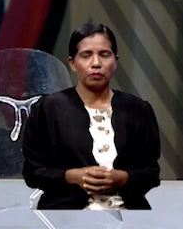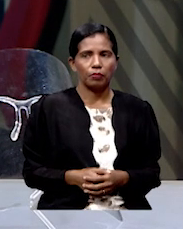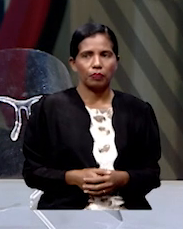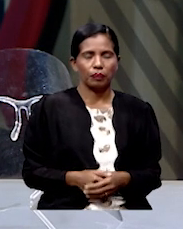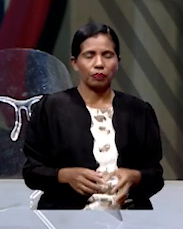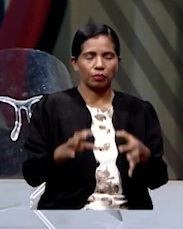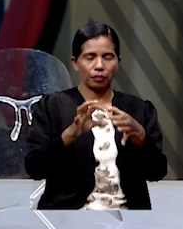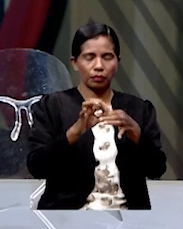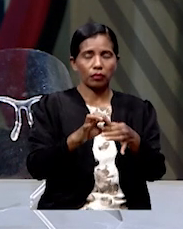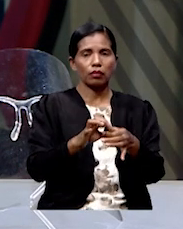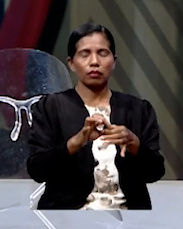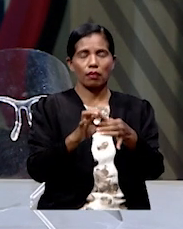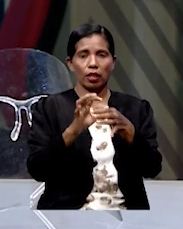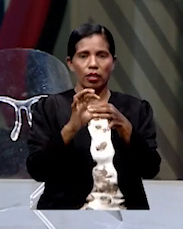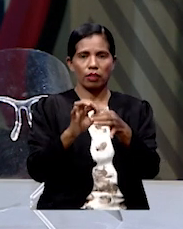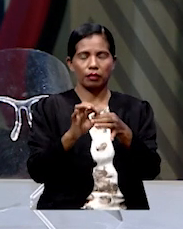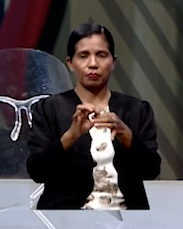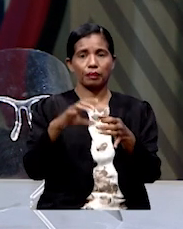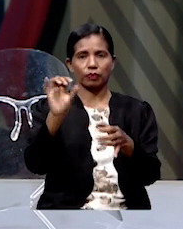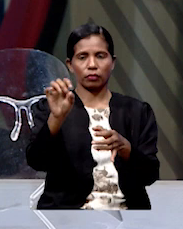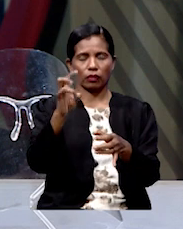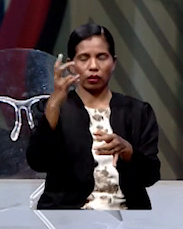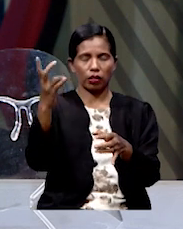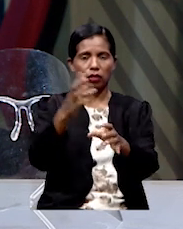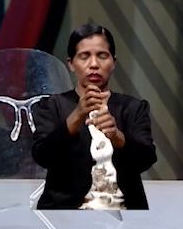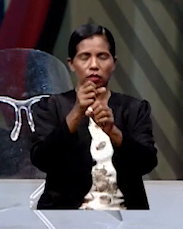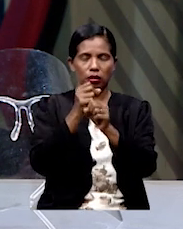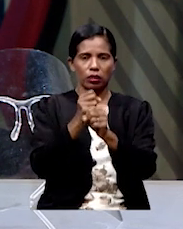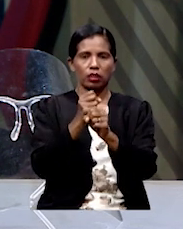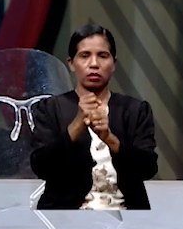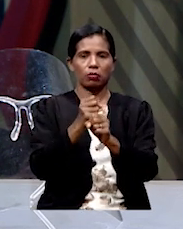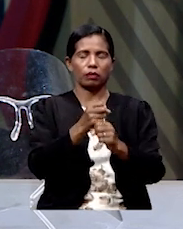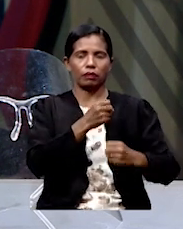Membro FFDTL na Insano Lourenço Rito, Simo Promoção de Visa.